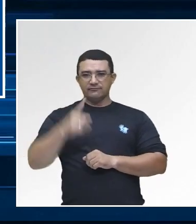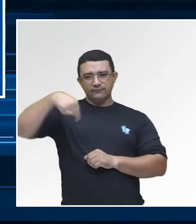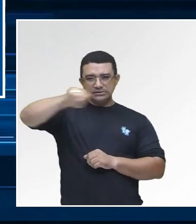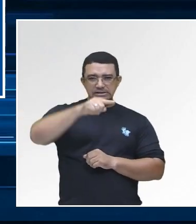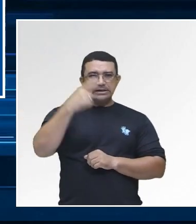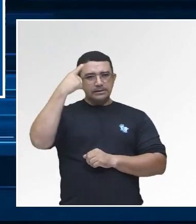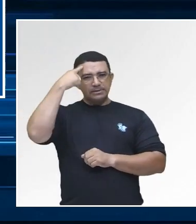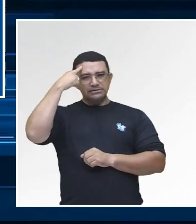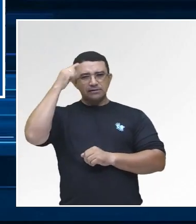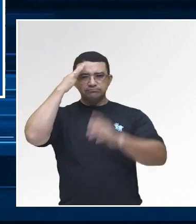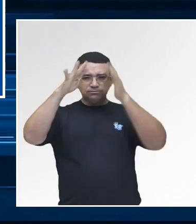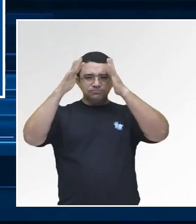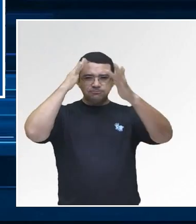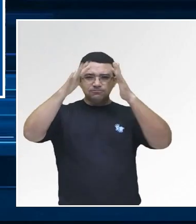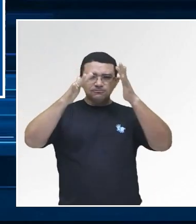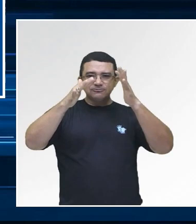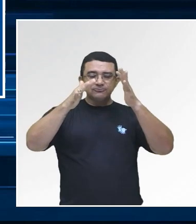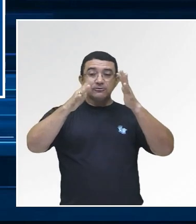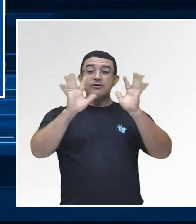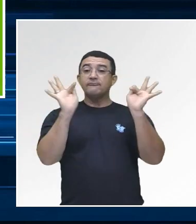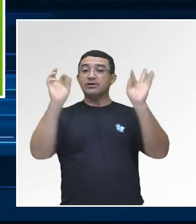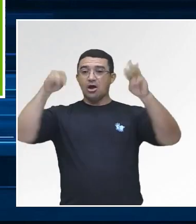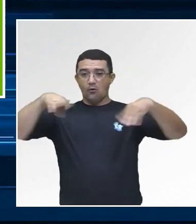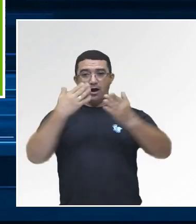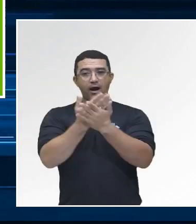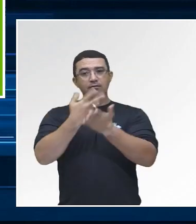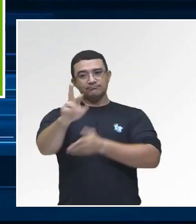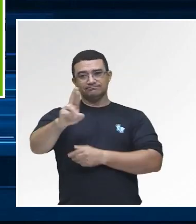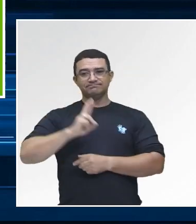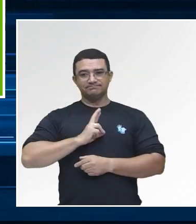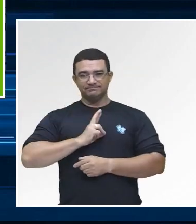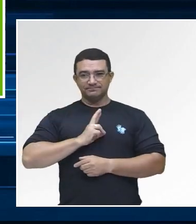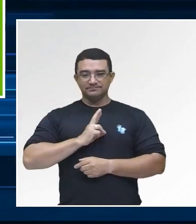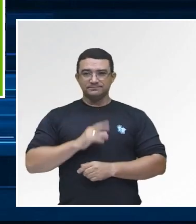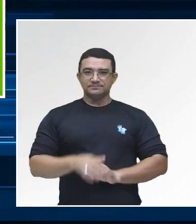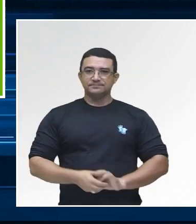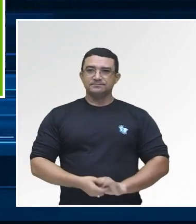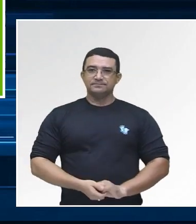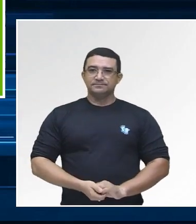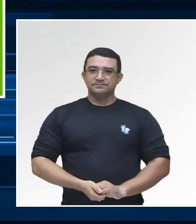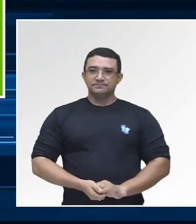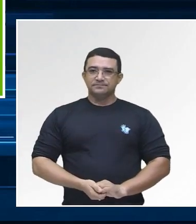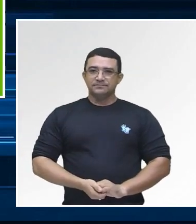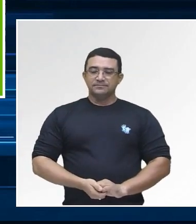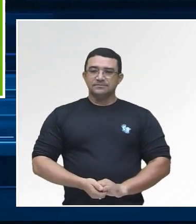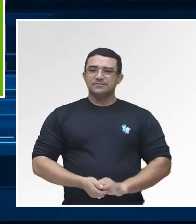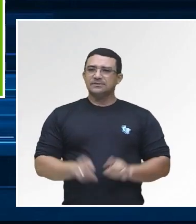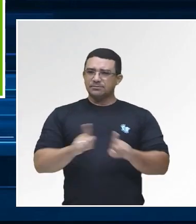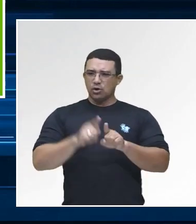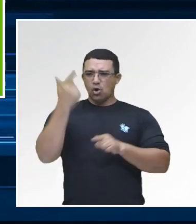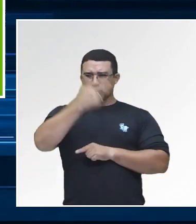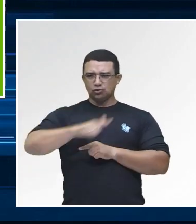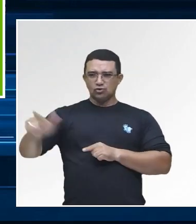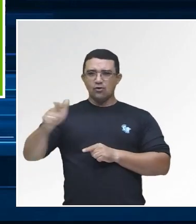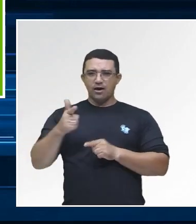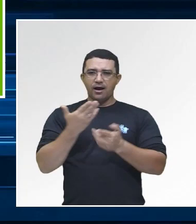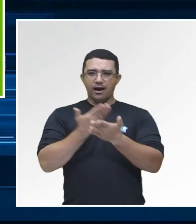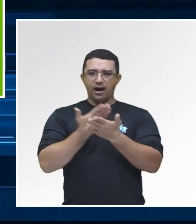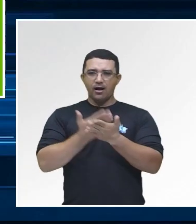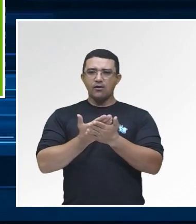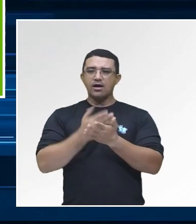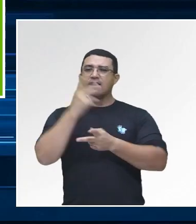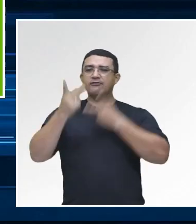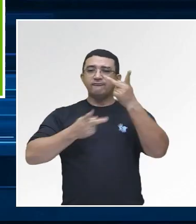e vai nos responder, né? Então a gente vai continuar nossa aula falando